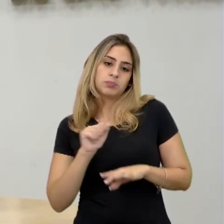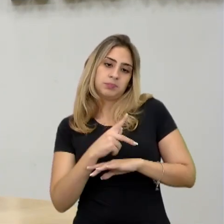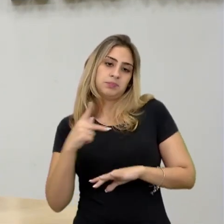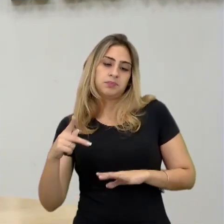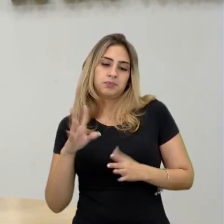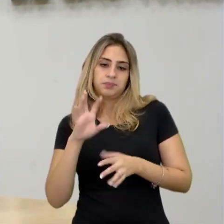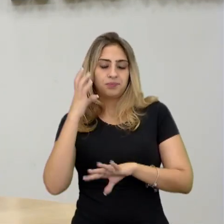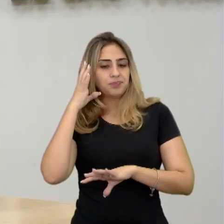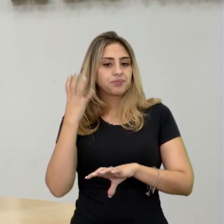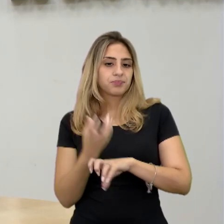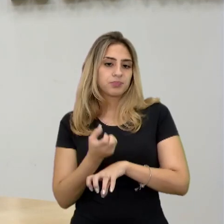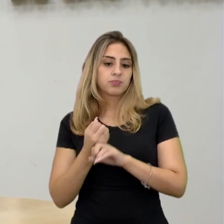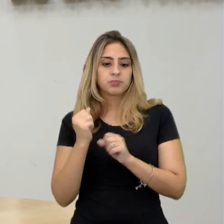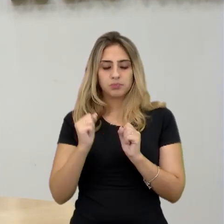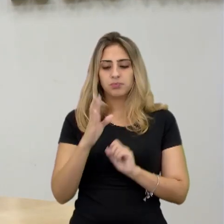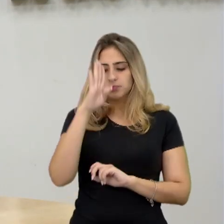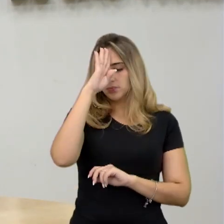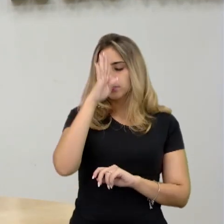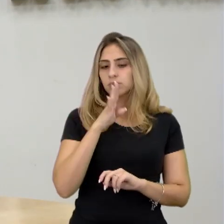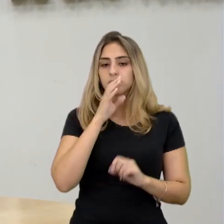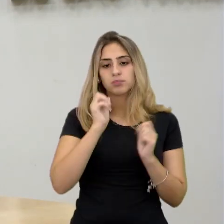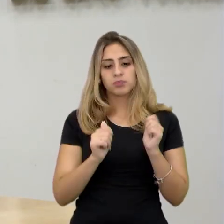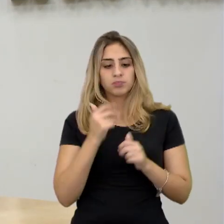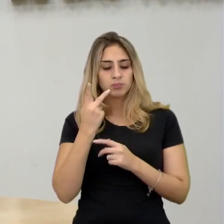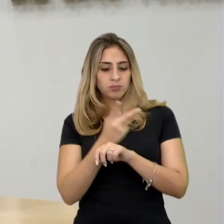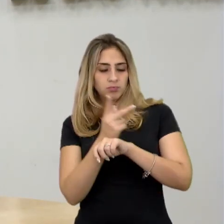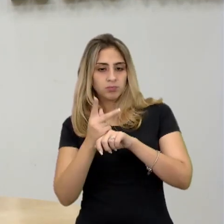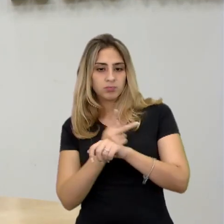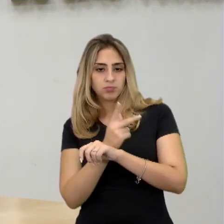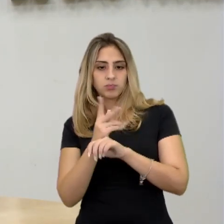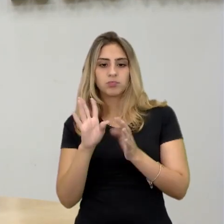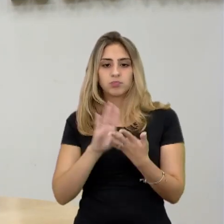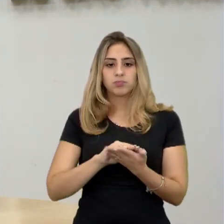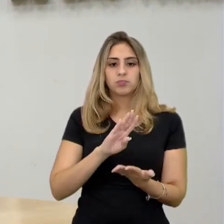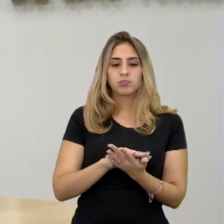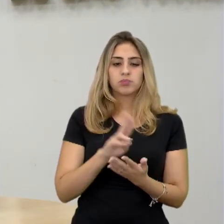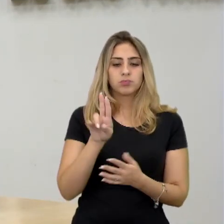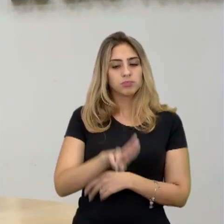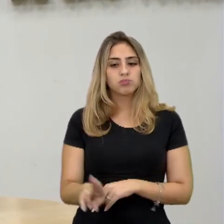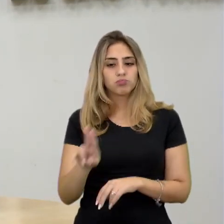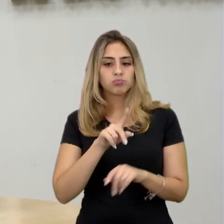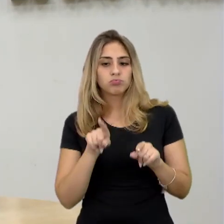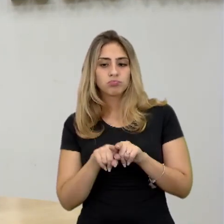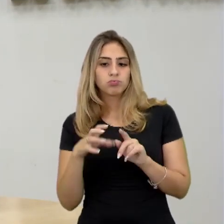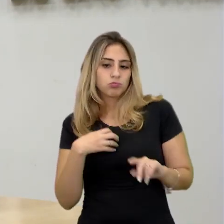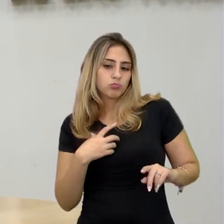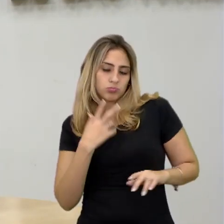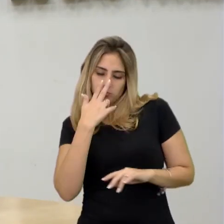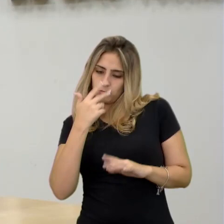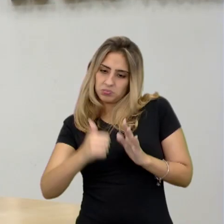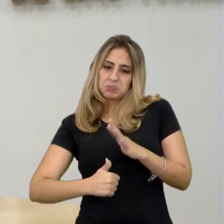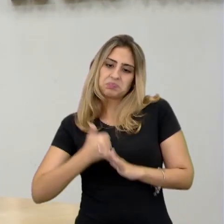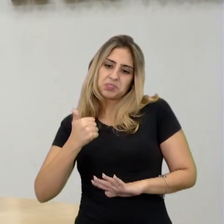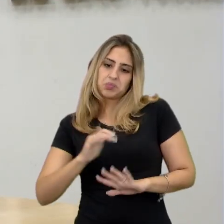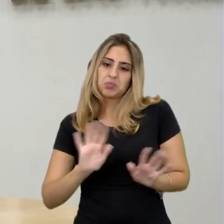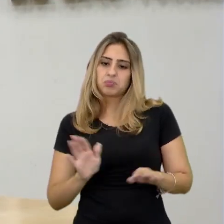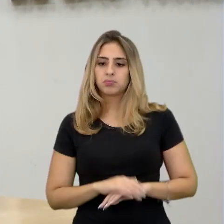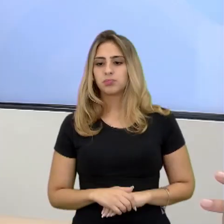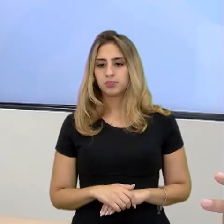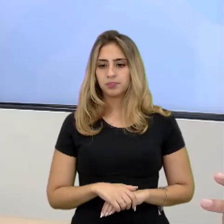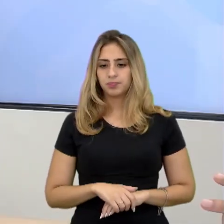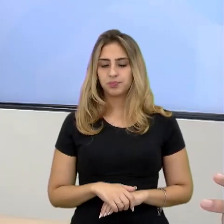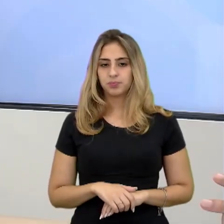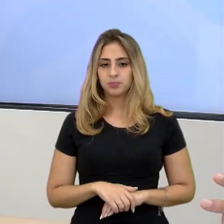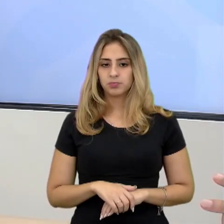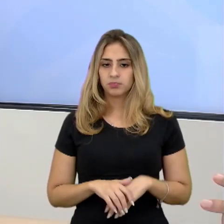podcast gratuitos que você pode procurar, baixar e utilizar aí da maneira que vocês acharem mais interessante. Legal. Vamos